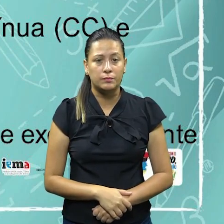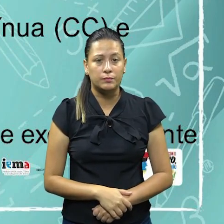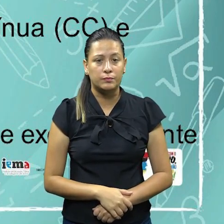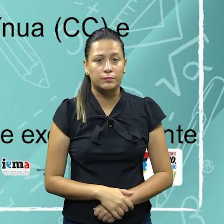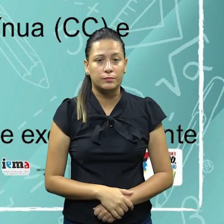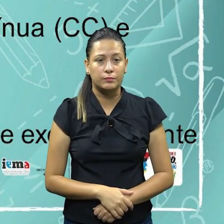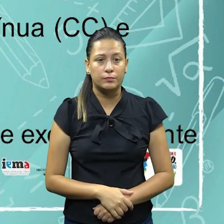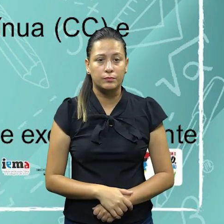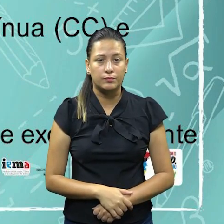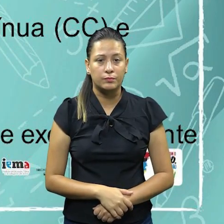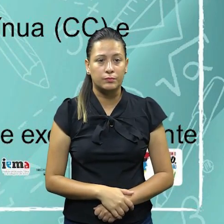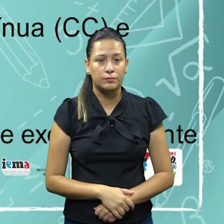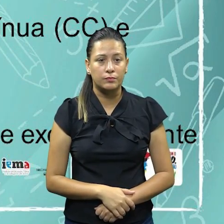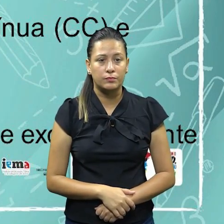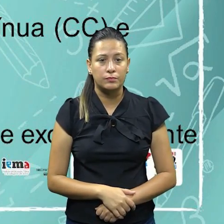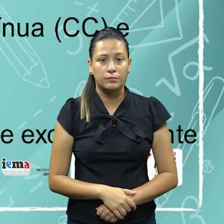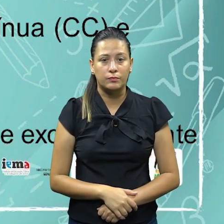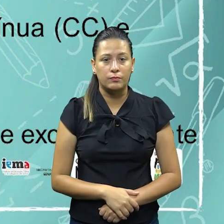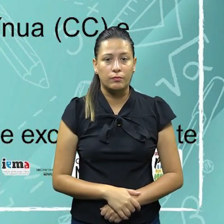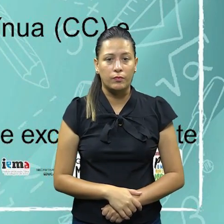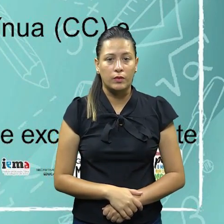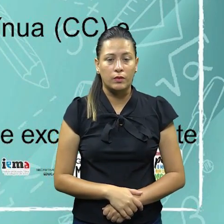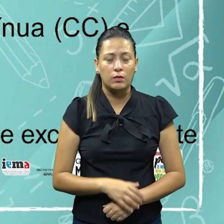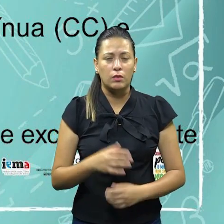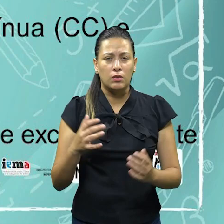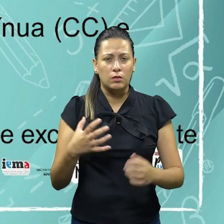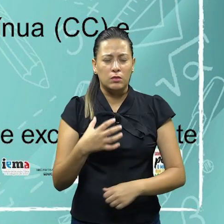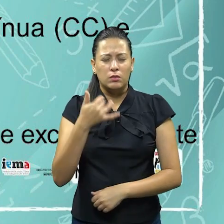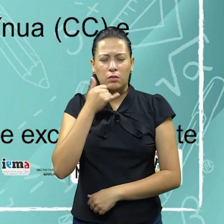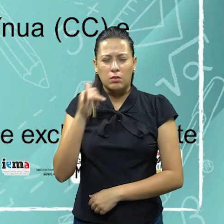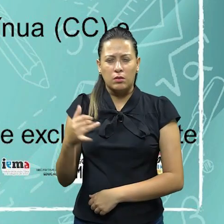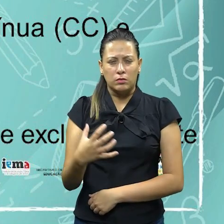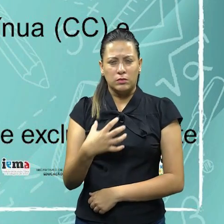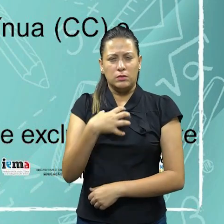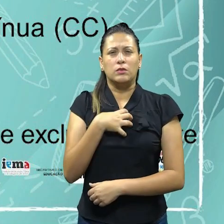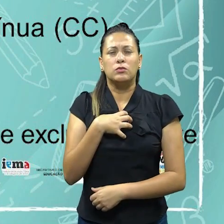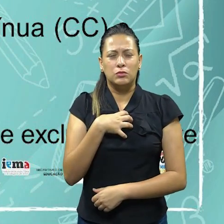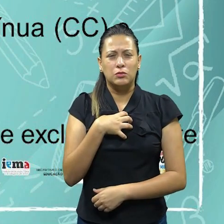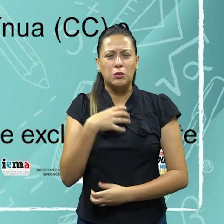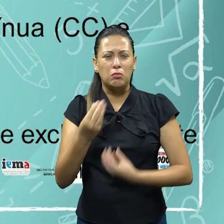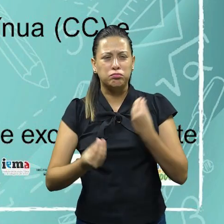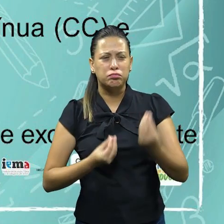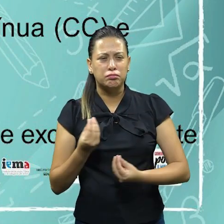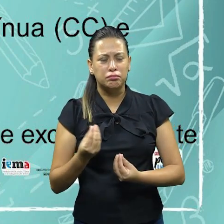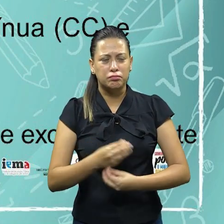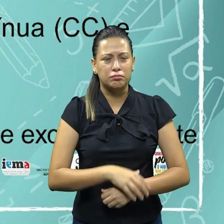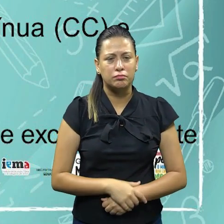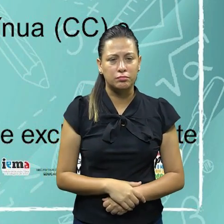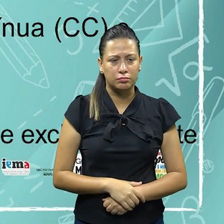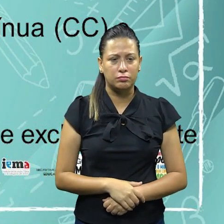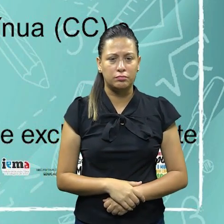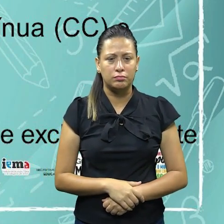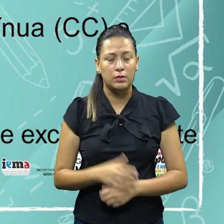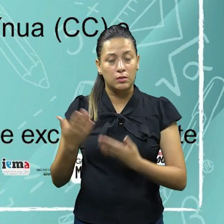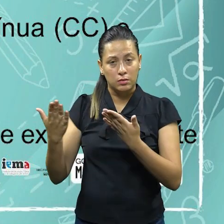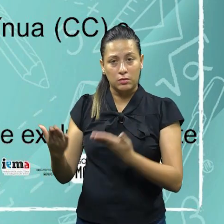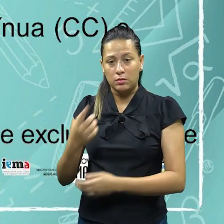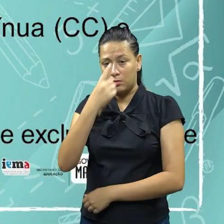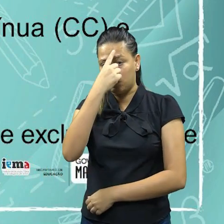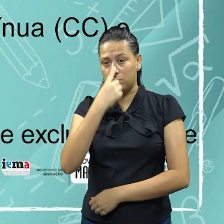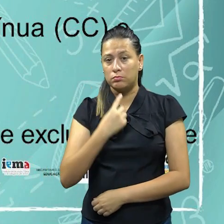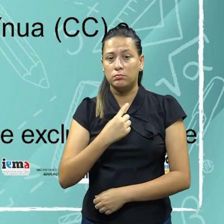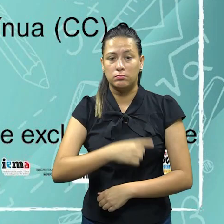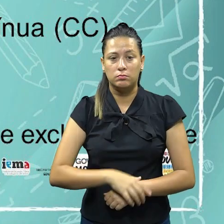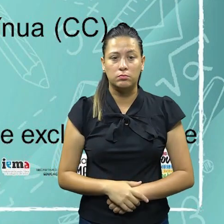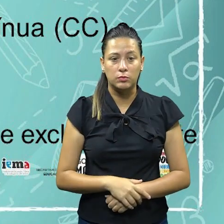Fatores que determinam a gravidade do choque. Aqui nós temos o percurso da corrente elétrica, como eu falei, ó, nessa imagem pode